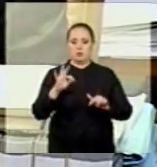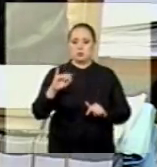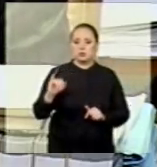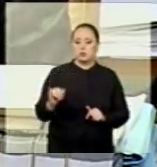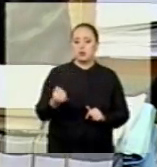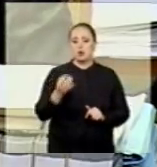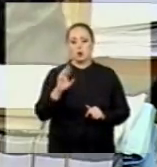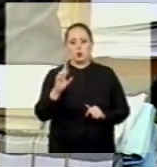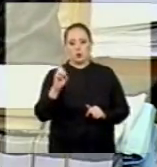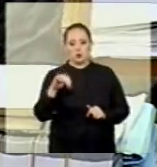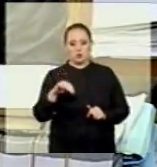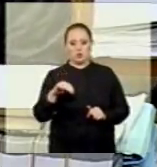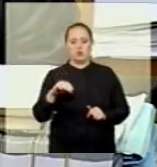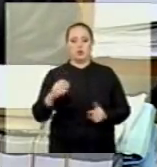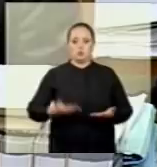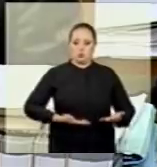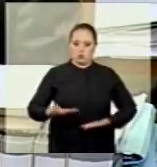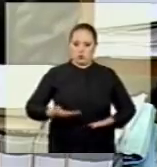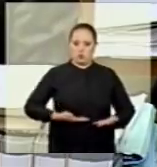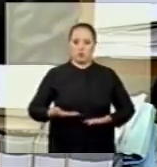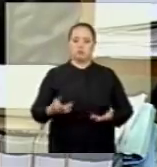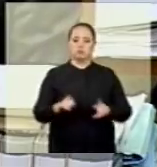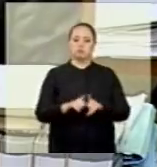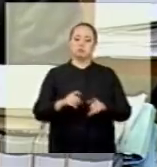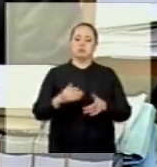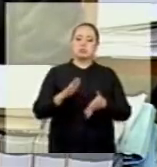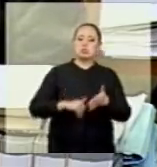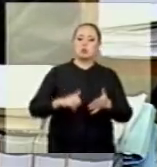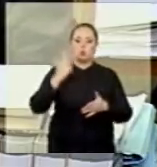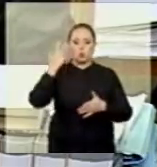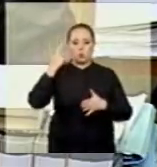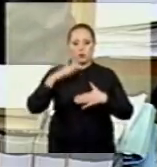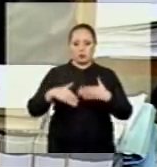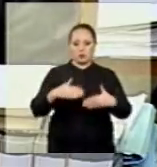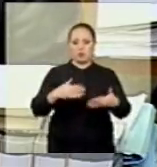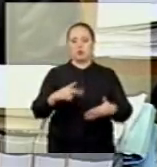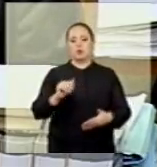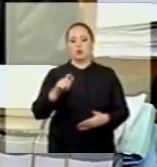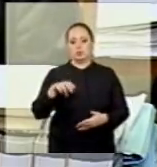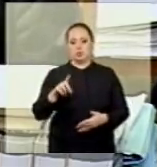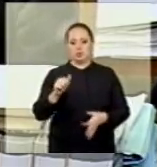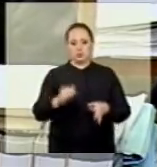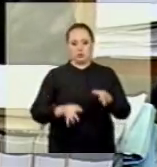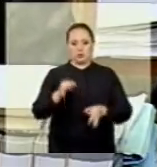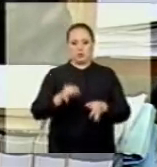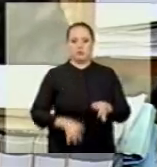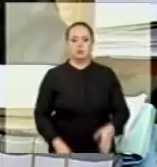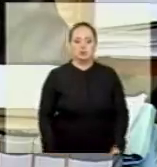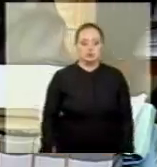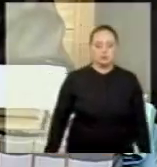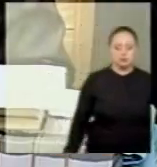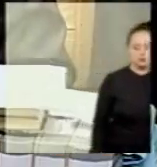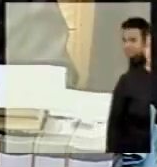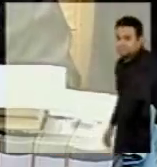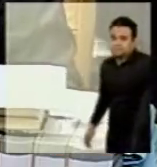e obstruindo o normal desenvolvimento e execução de sua agenda de julgamentos. E esse tem